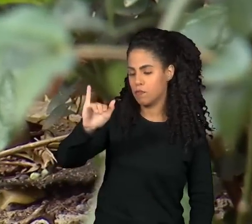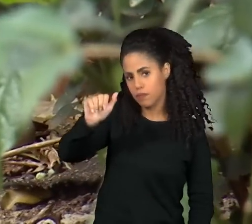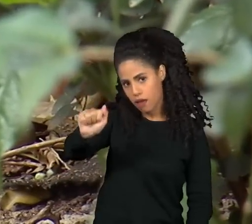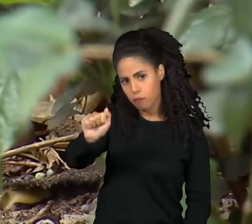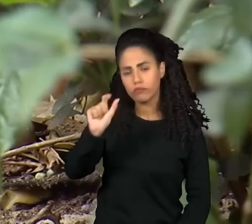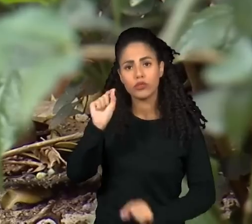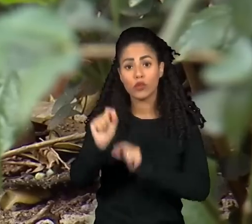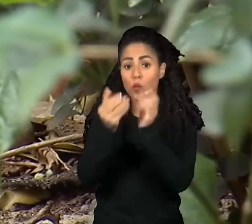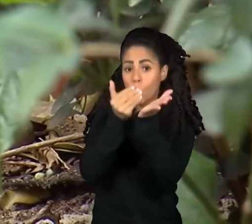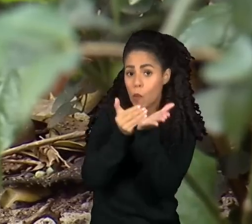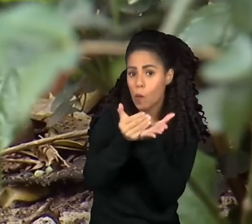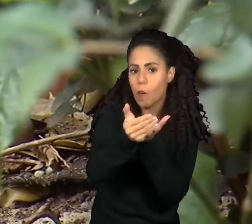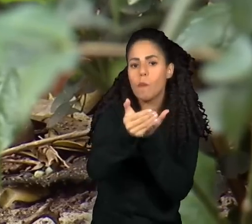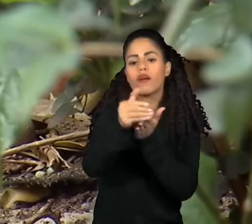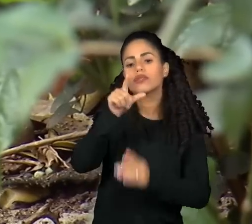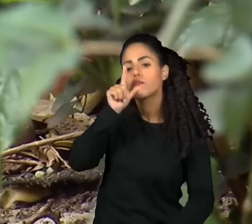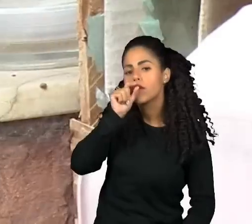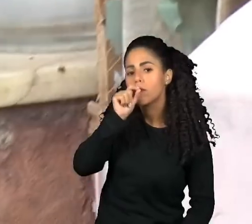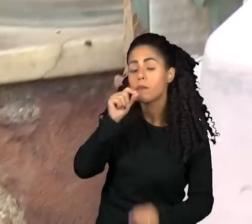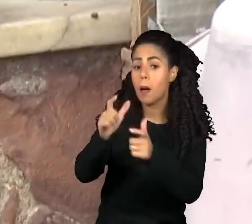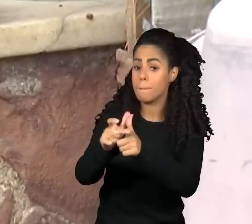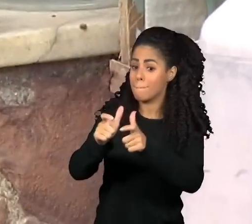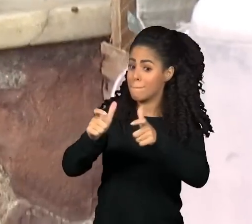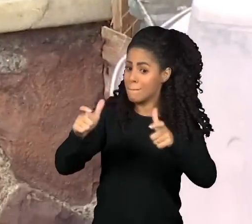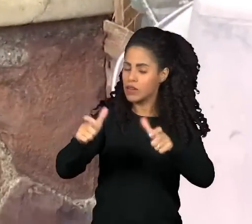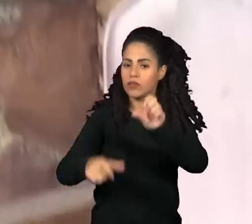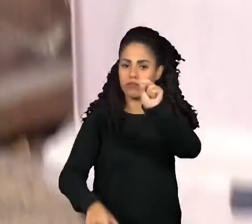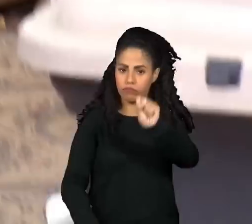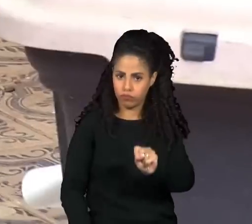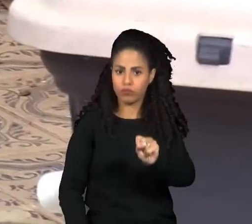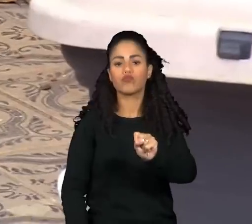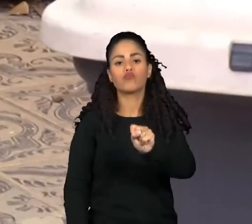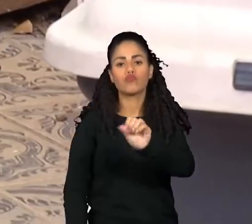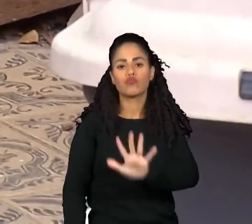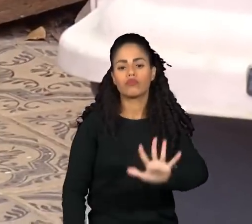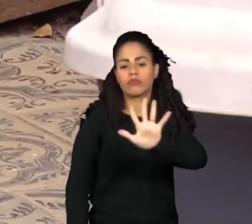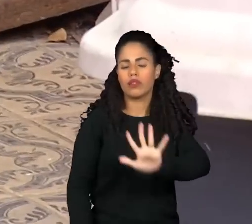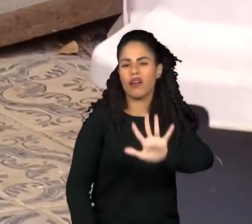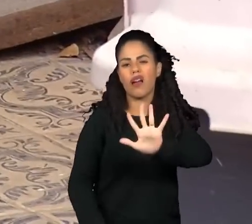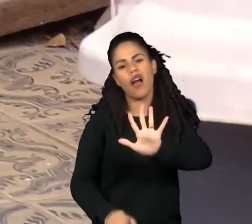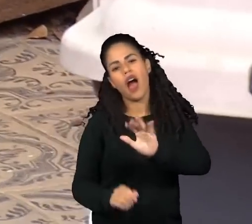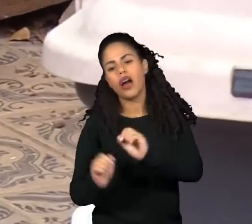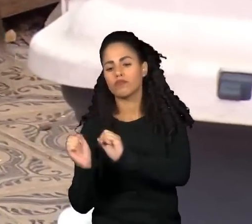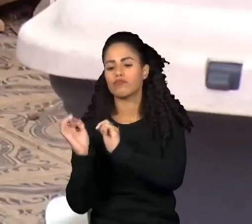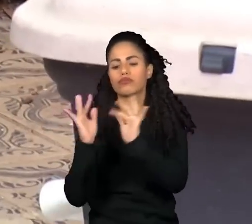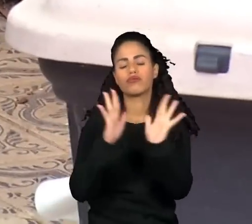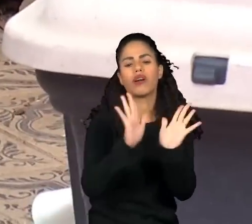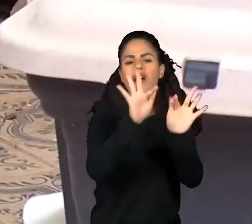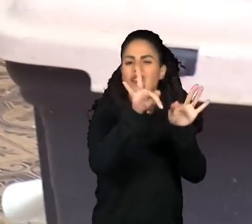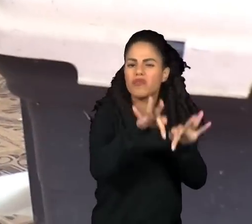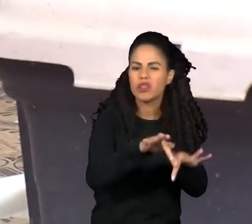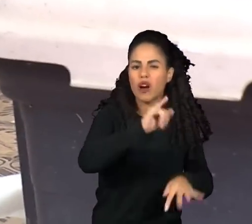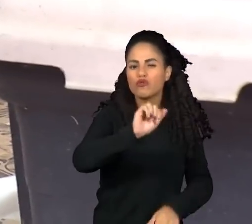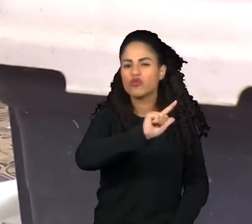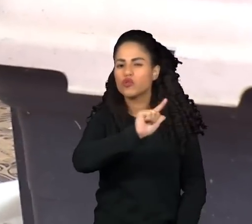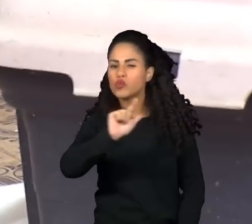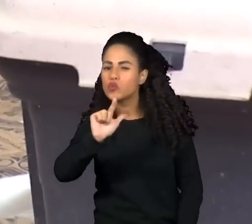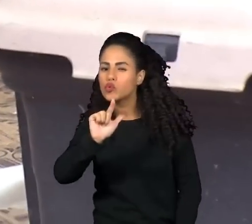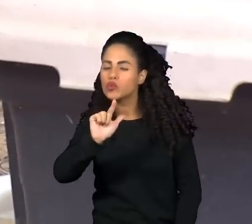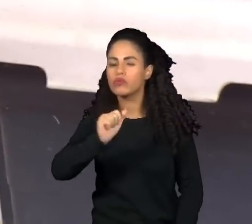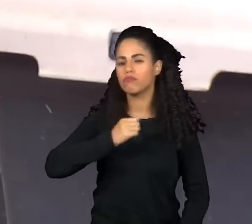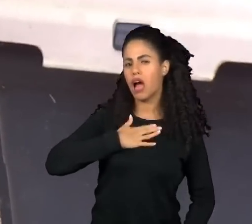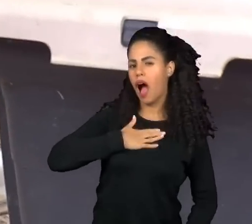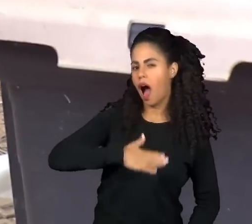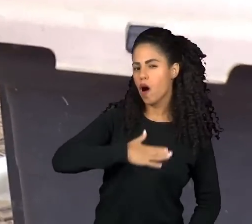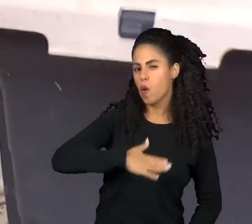começa, e como a maioria das aves aqui no Sudeste, a partir de fim de julho, agosto, setembro, começa a vocalizar